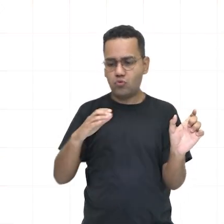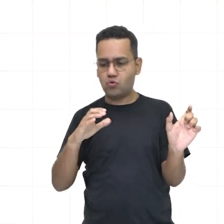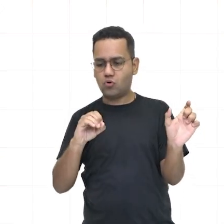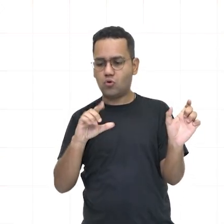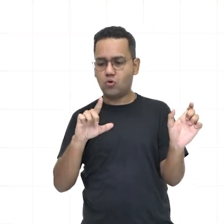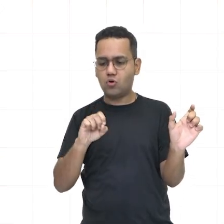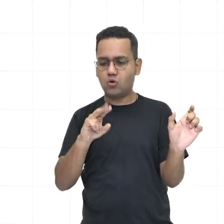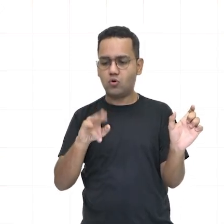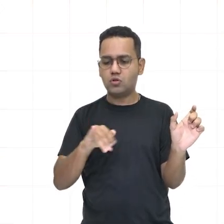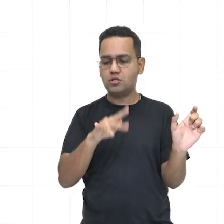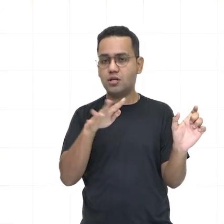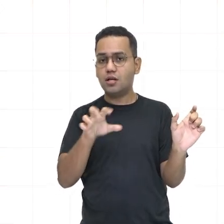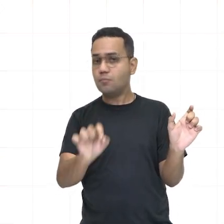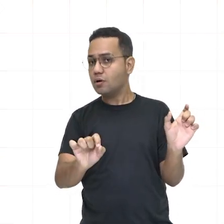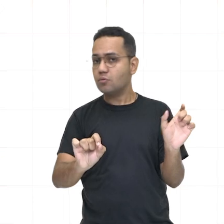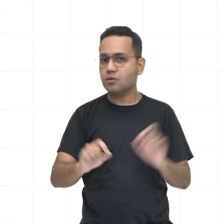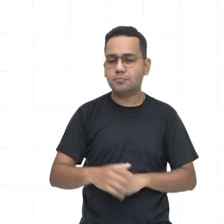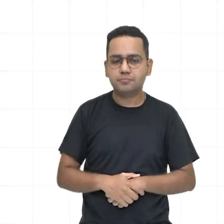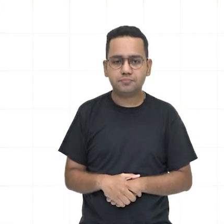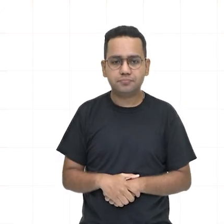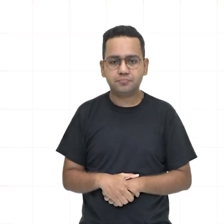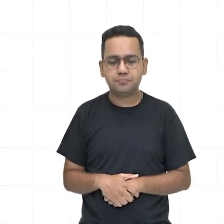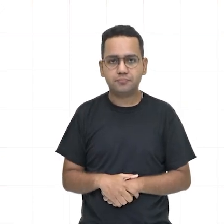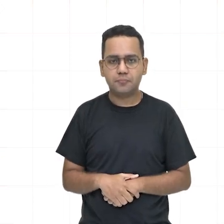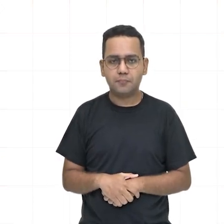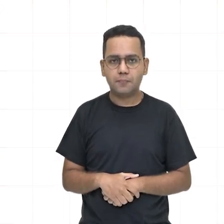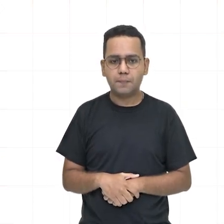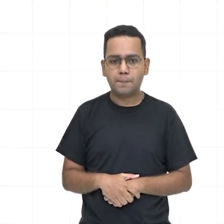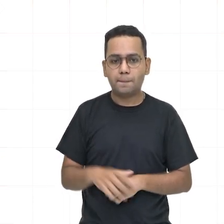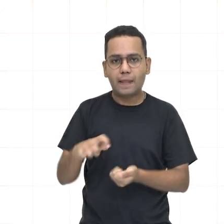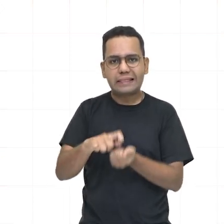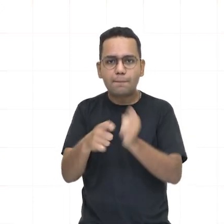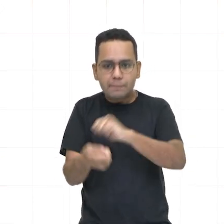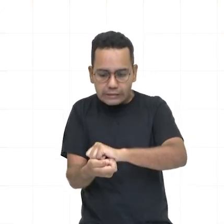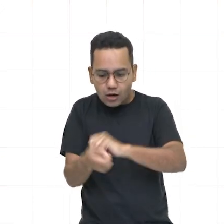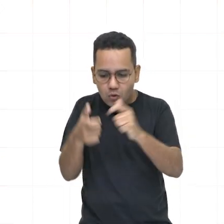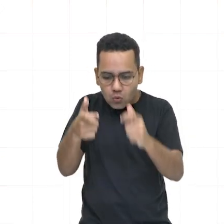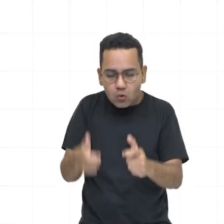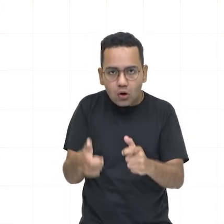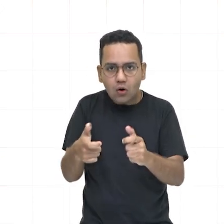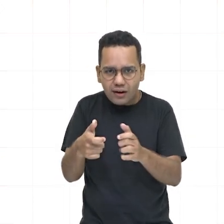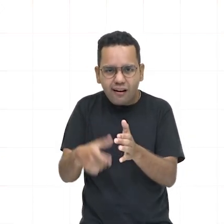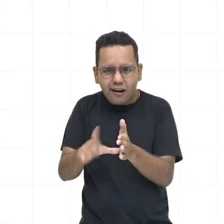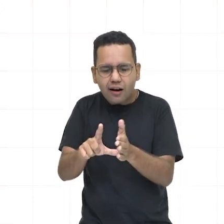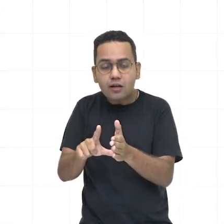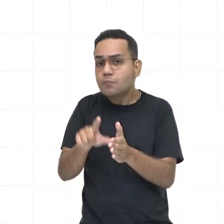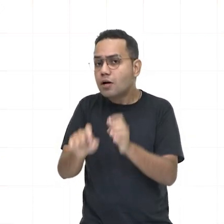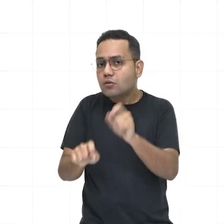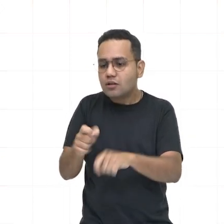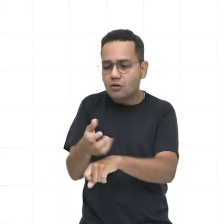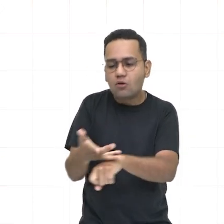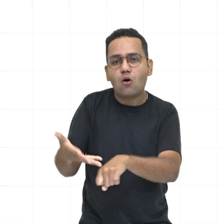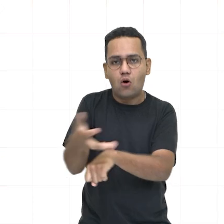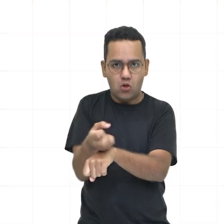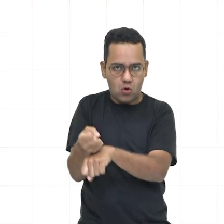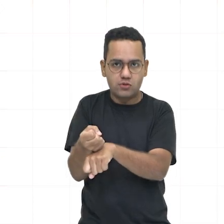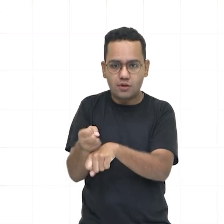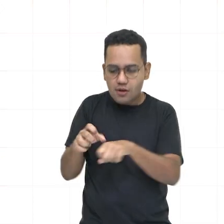vem daquele ato de transformar algum território em colônia. Então, é uma nova fase